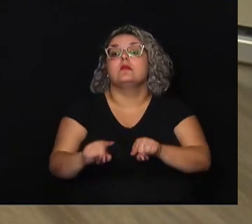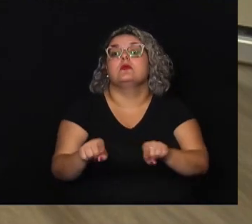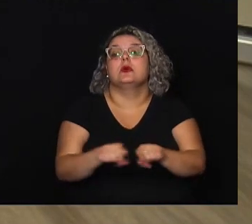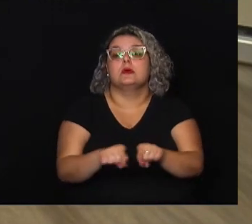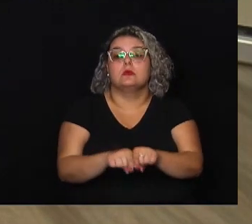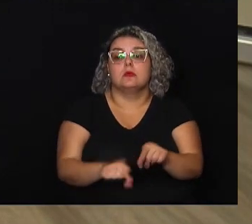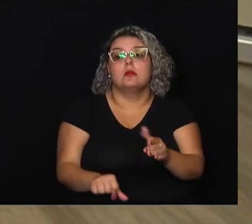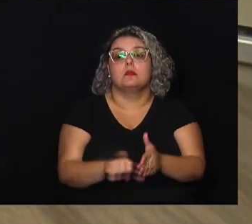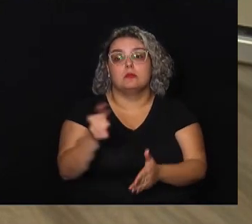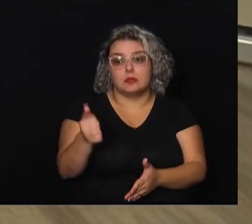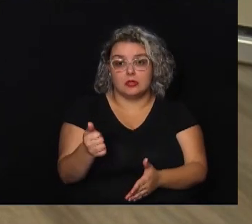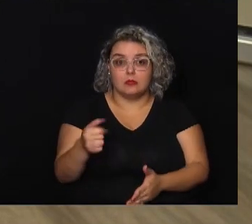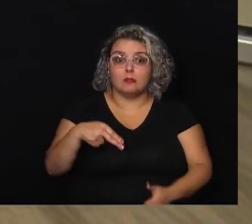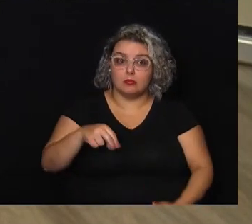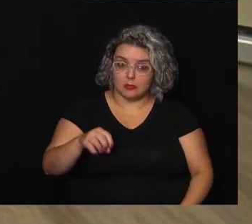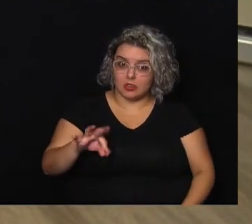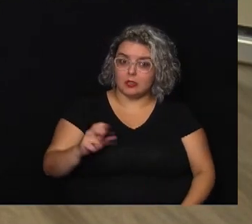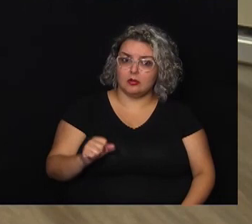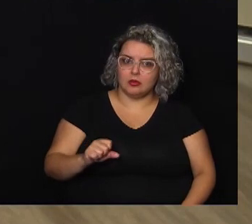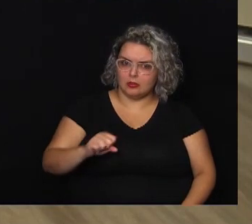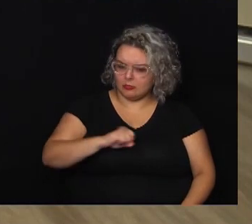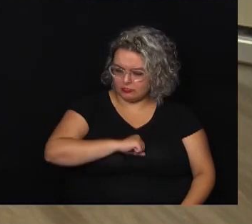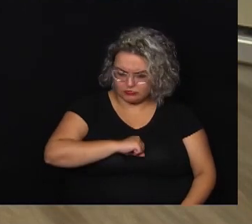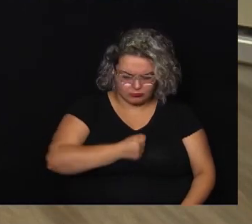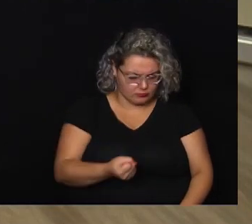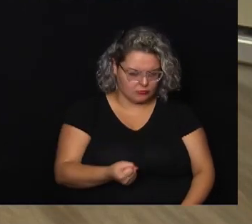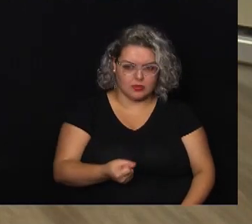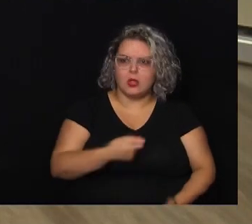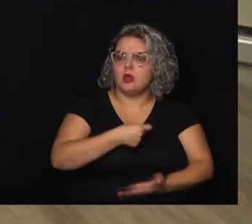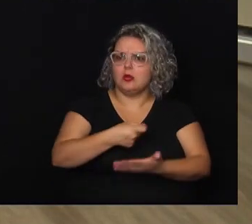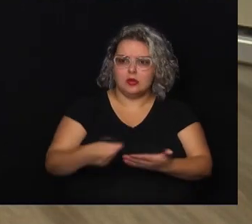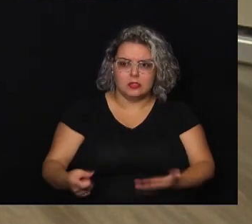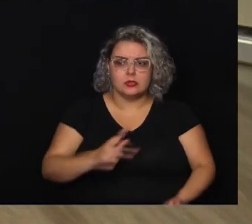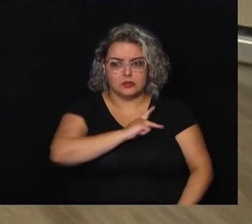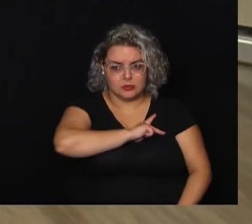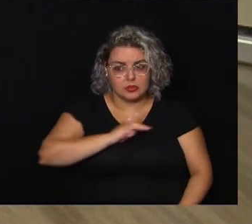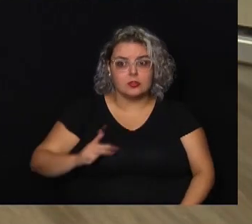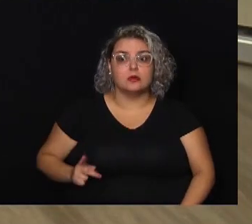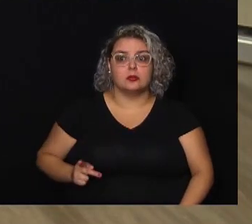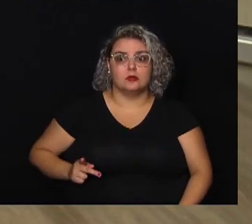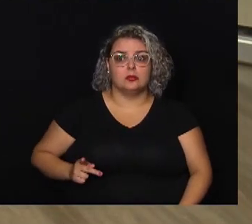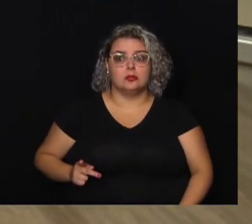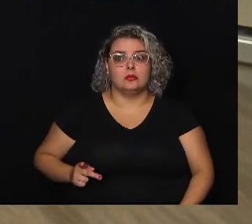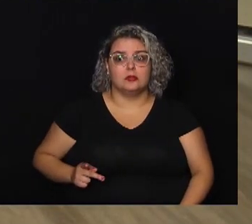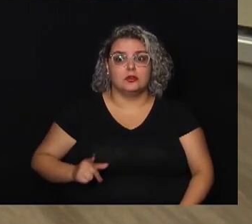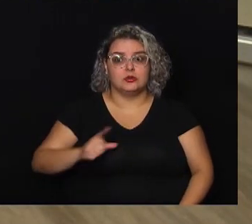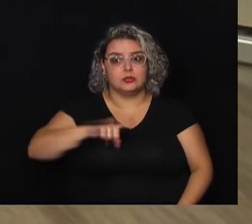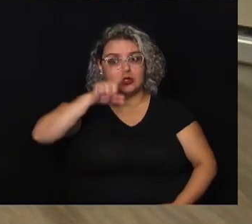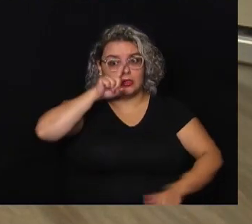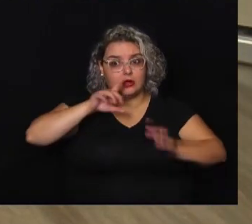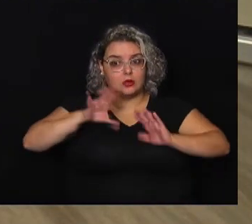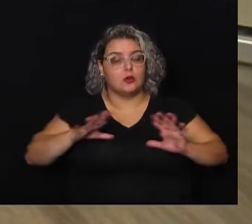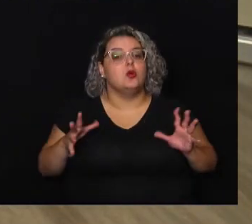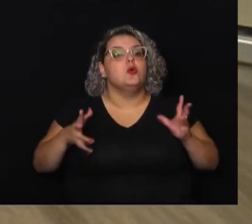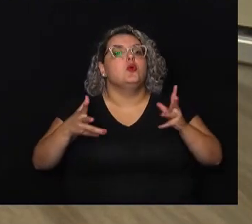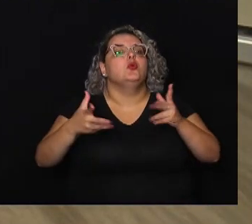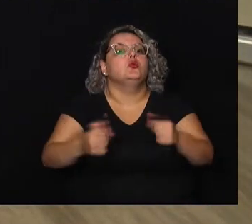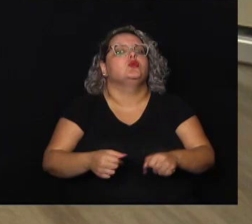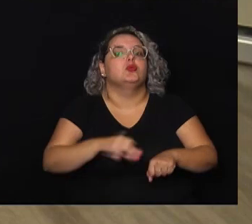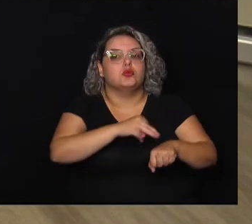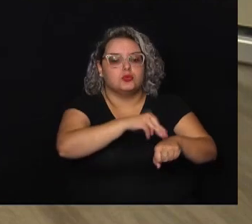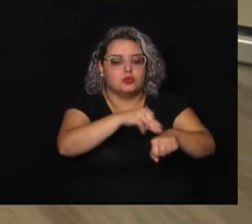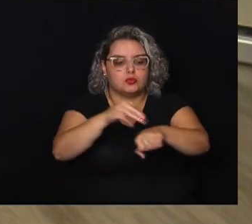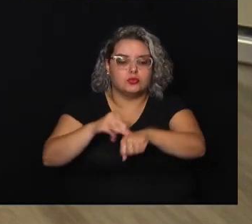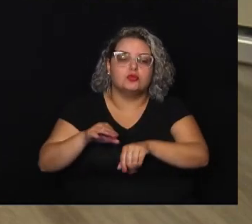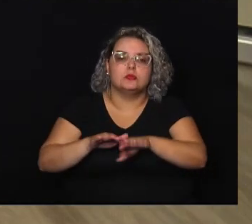primeiro, uma nota de repúdio, né, que eu assinei como presidente. Tive cuidado de conversar com todos os membros da